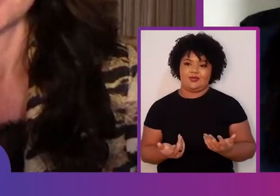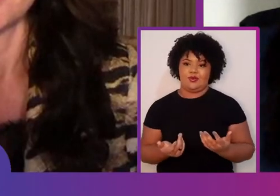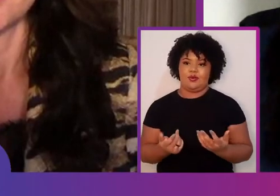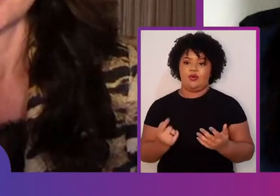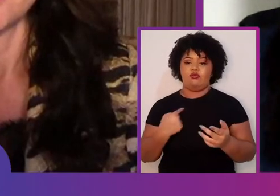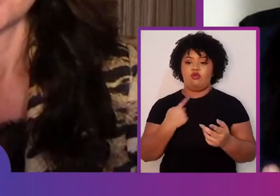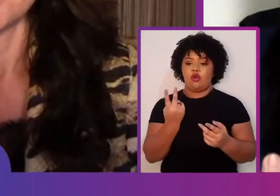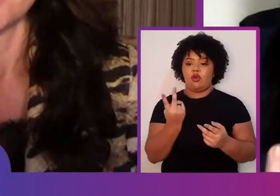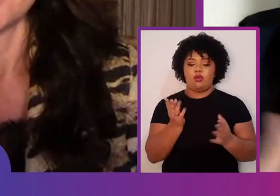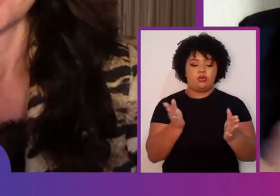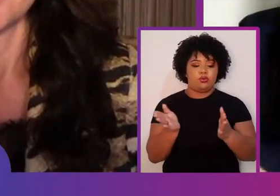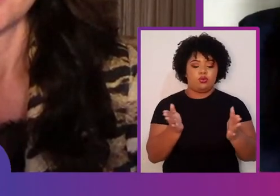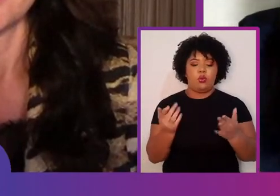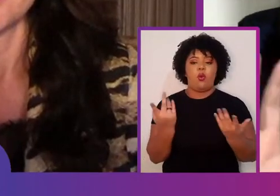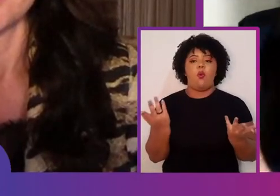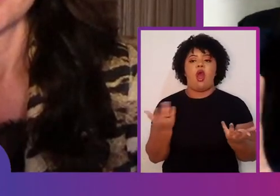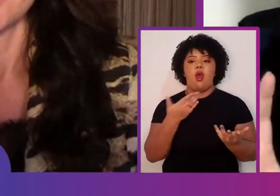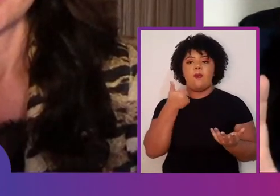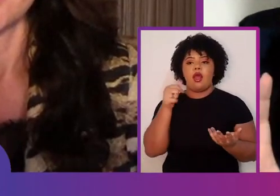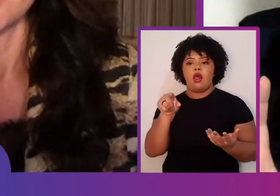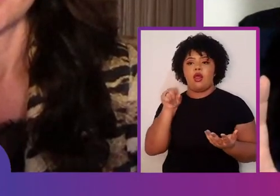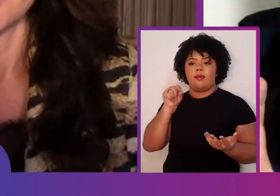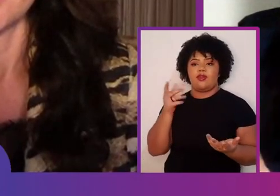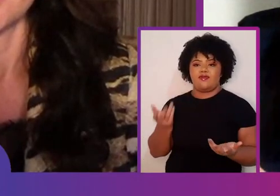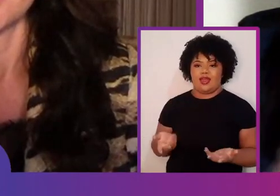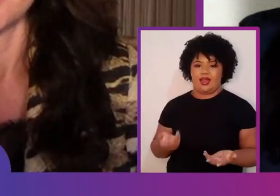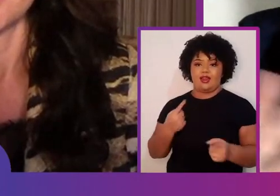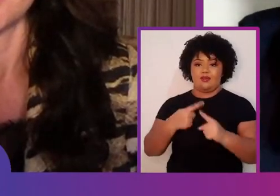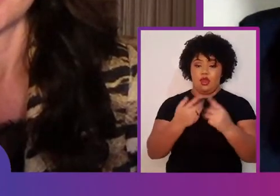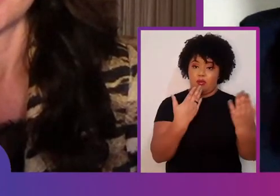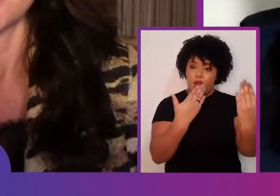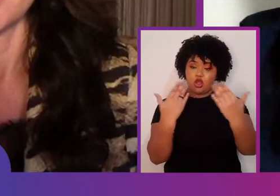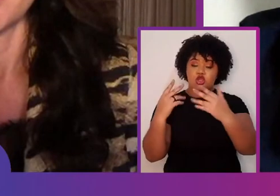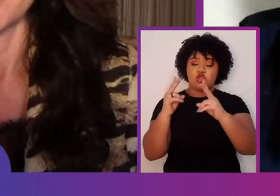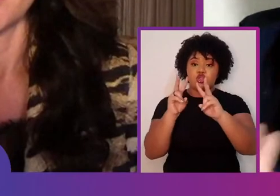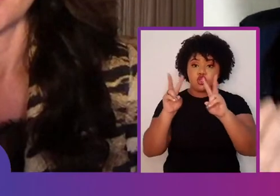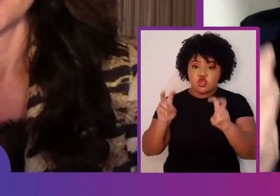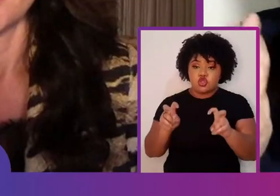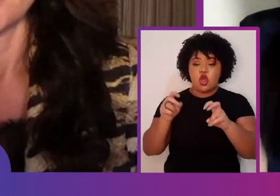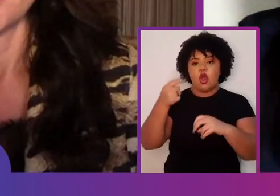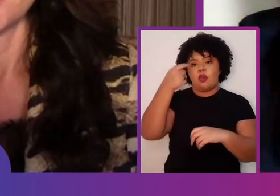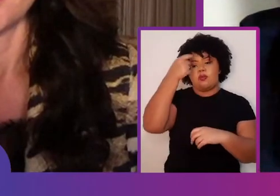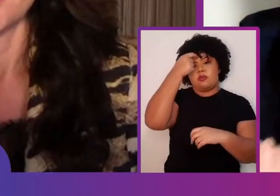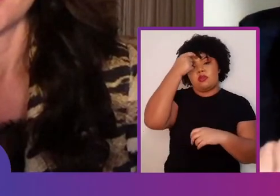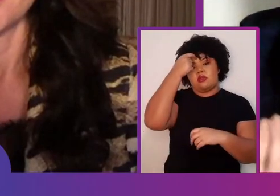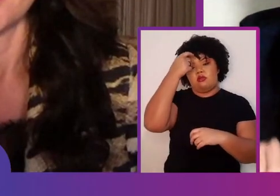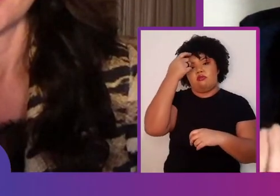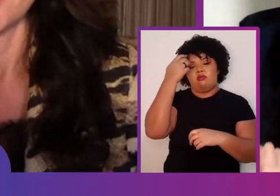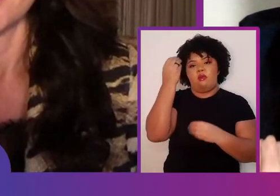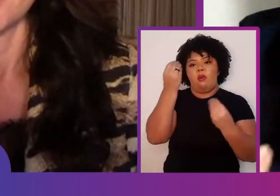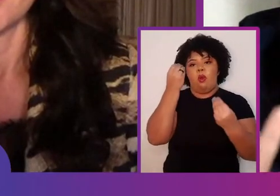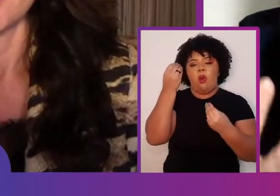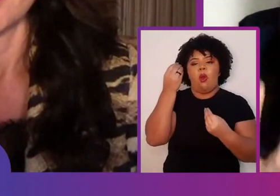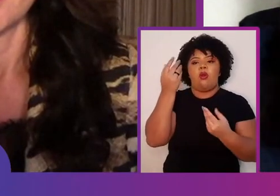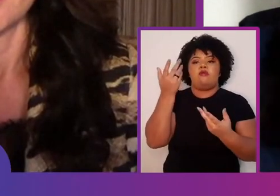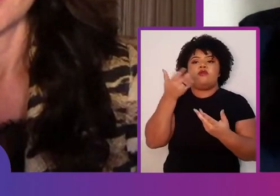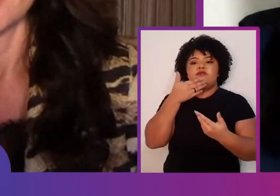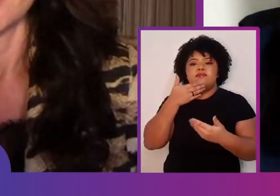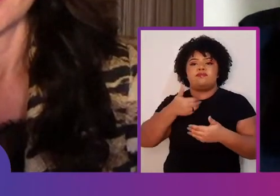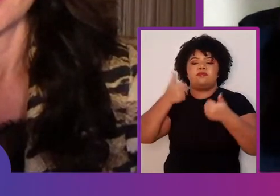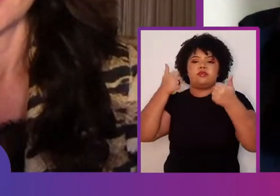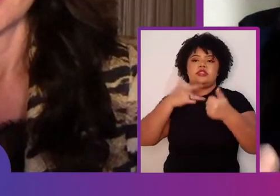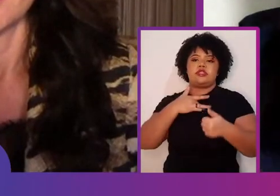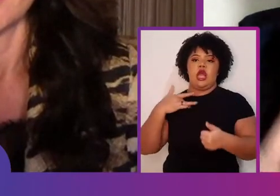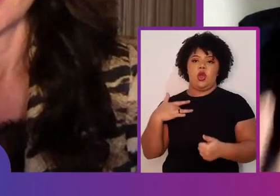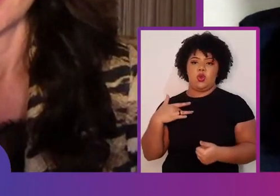você se sente melhor? Porque o nosso papo aqui é sobre saúde mental. Qual dessas duas dinâmicas tem uma promoção de saúde mental